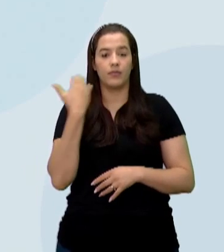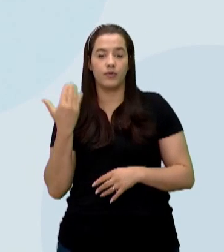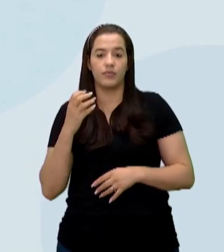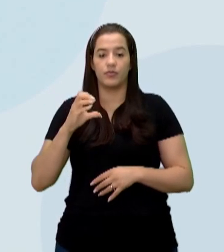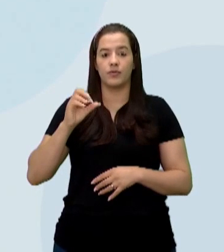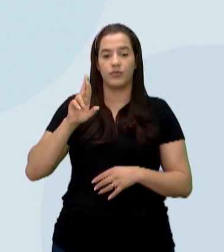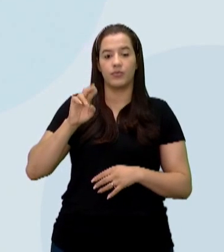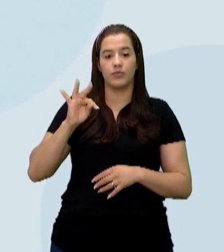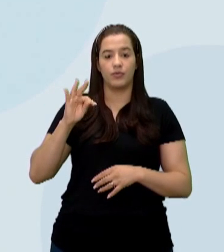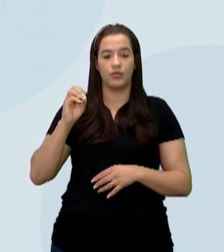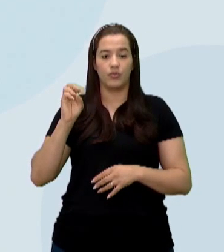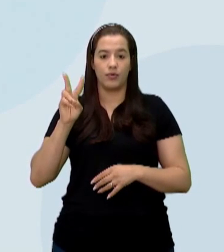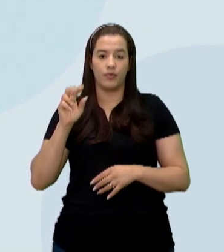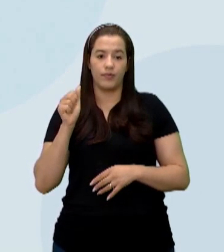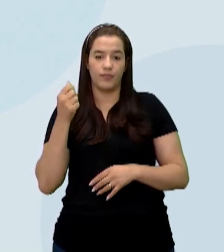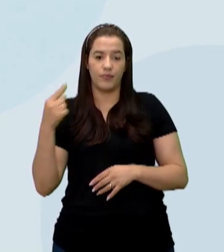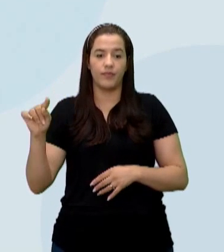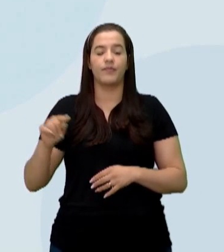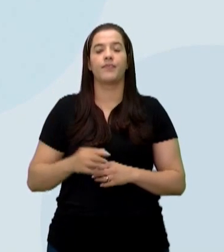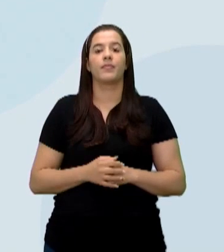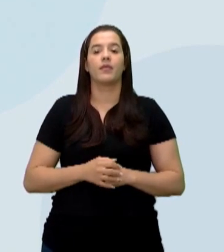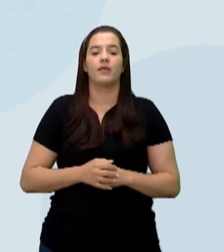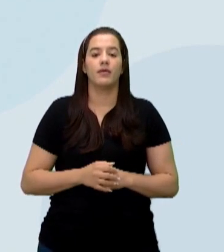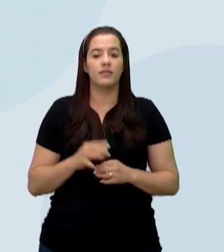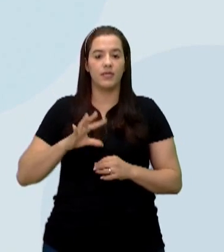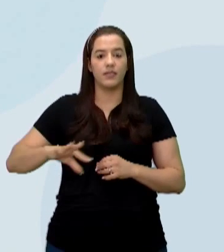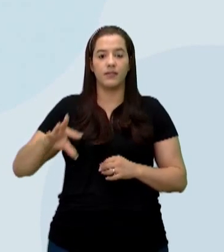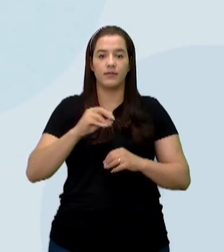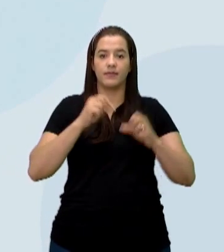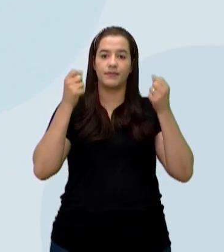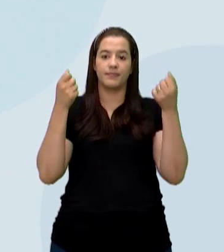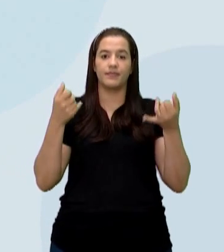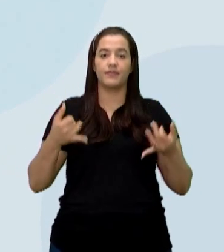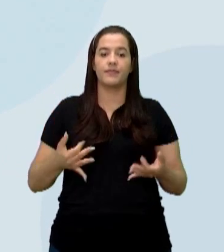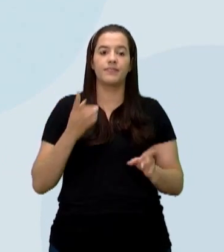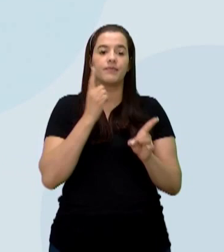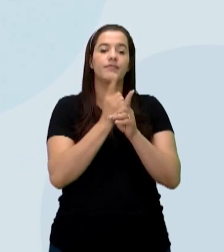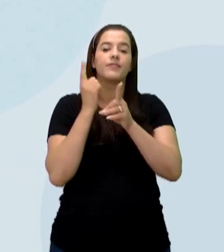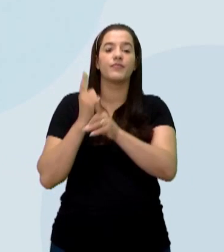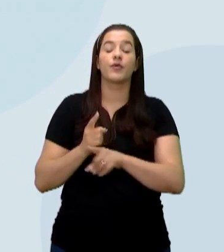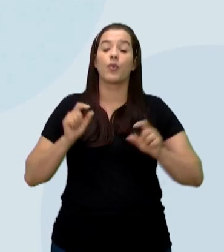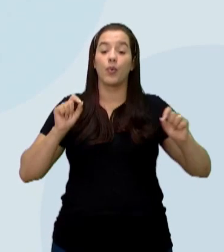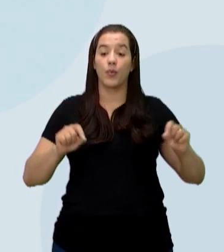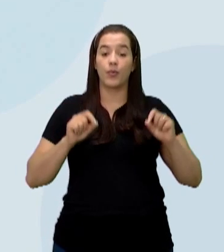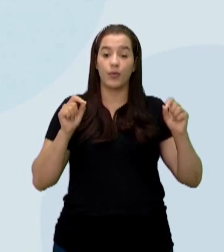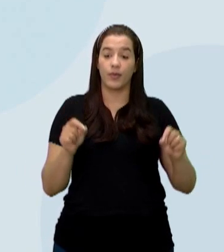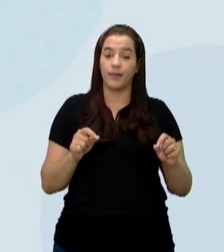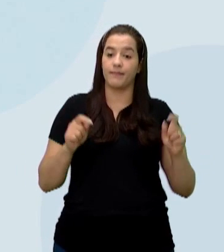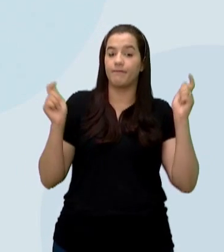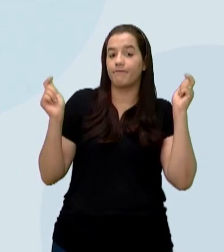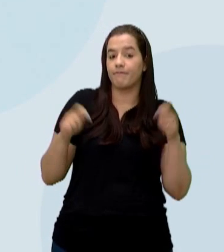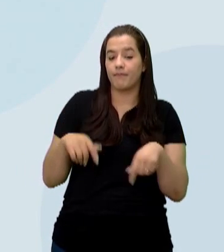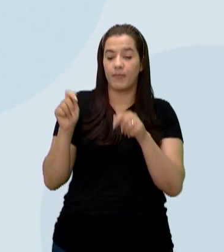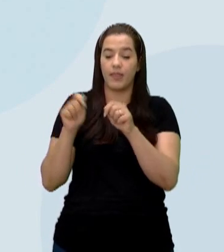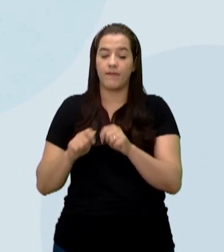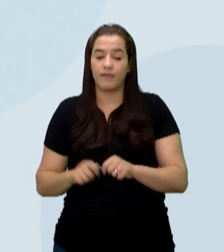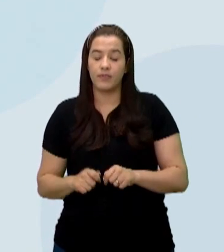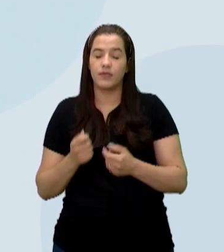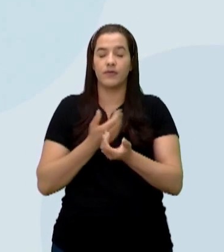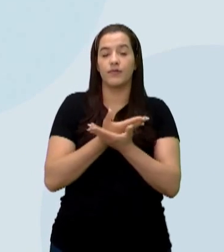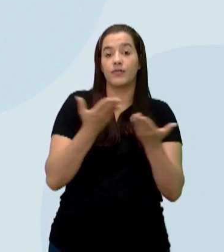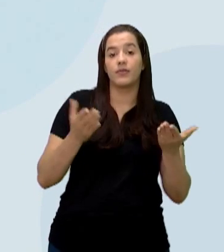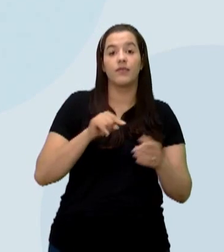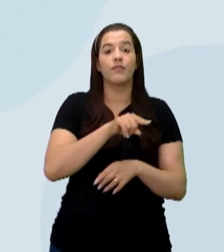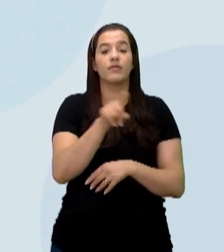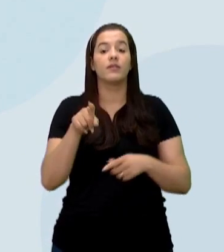Colombo. Eu já sei agora o que eu preciso identificar, né, Elaine? Isso. O que eu posso fazer, vocês aí, o que